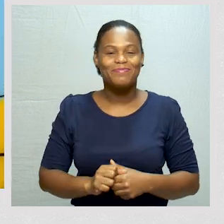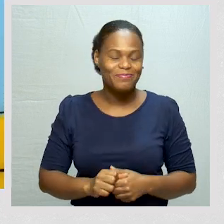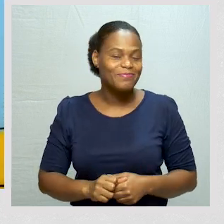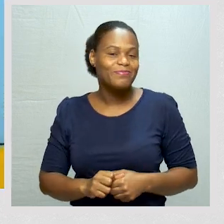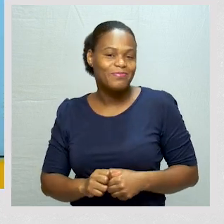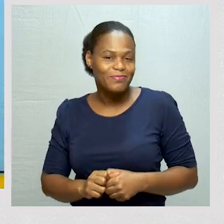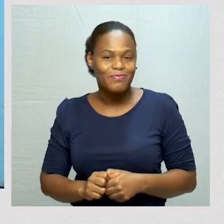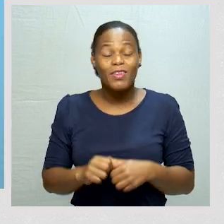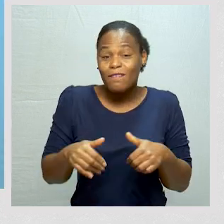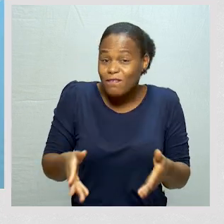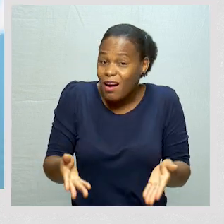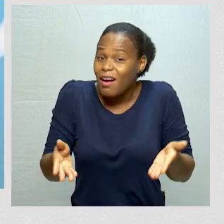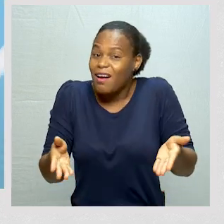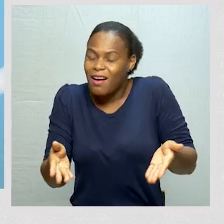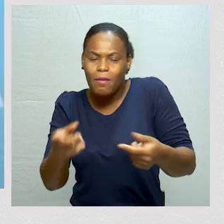mar.